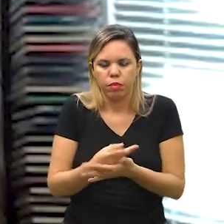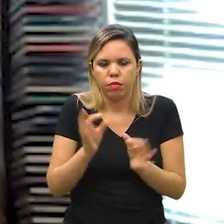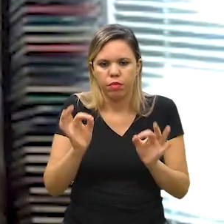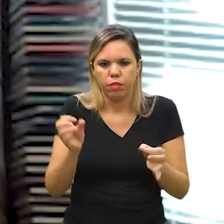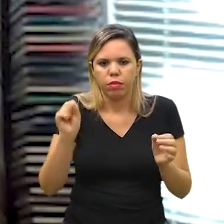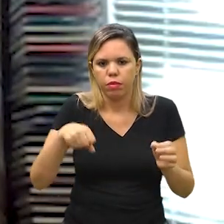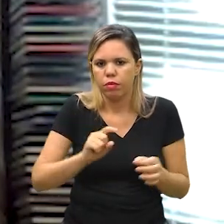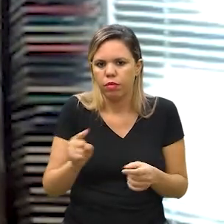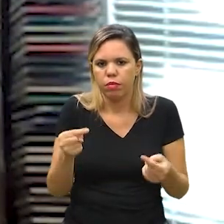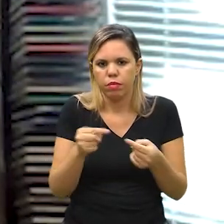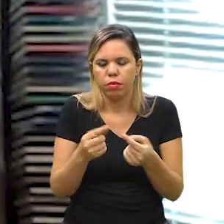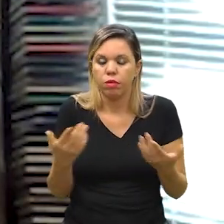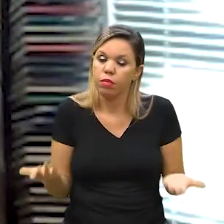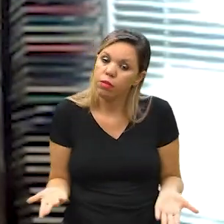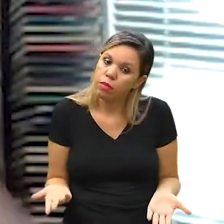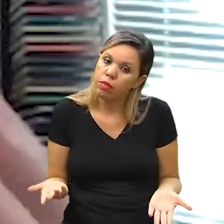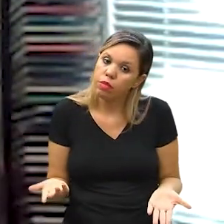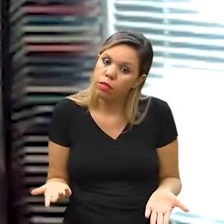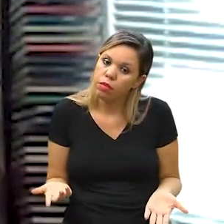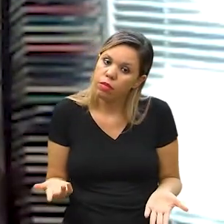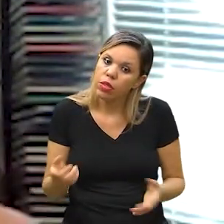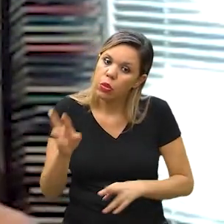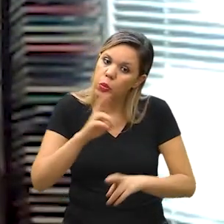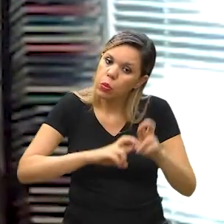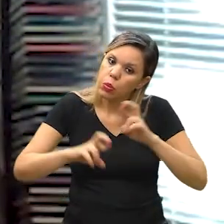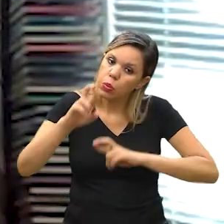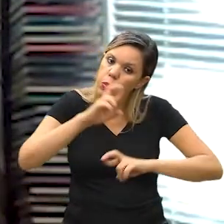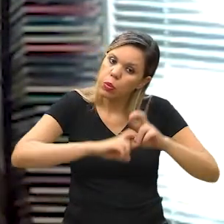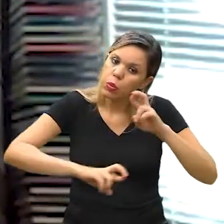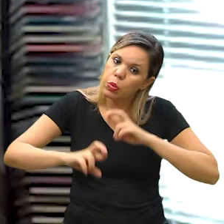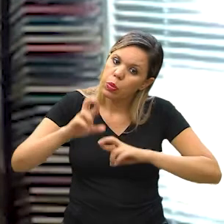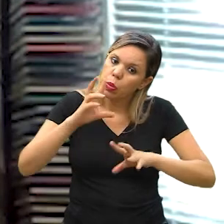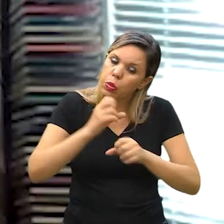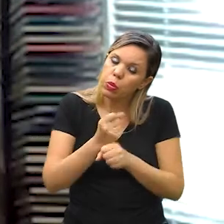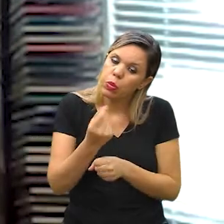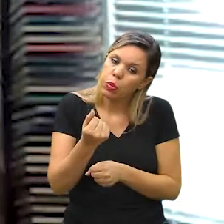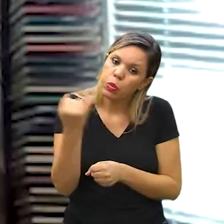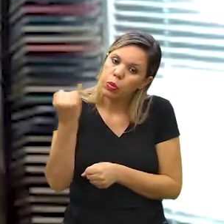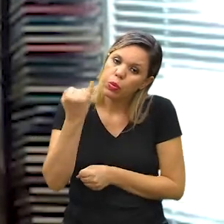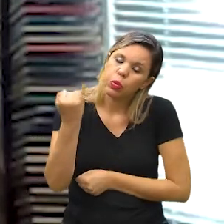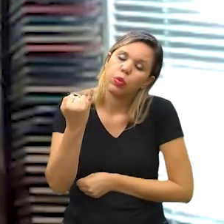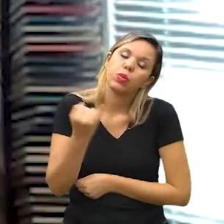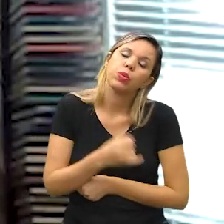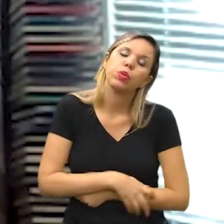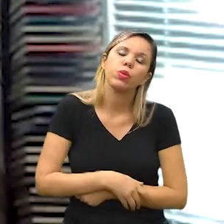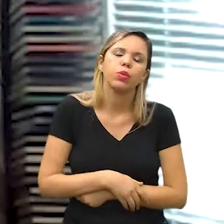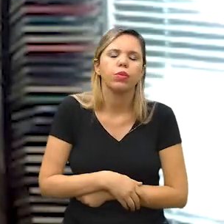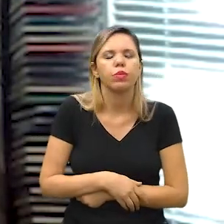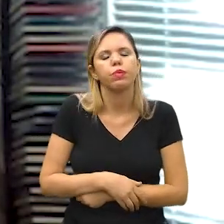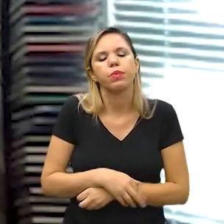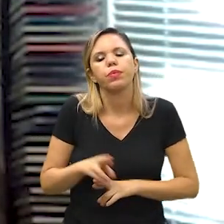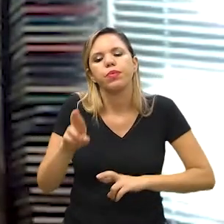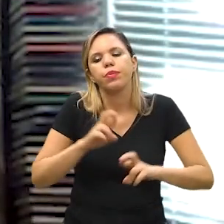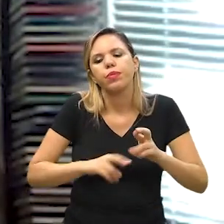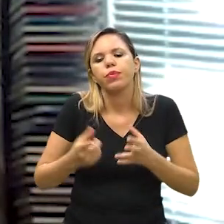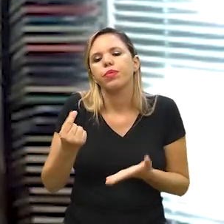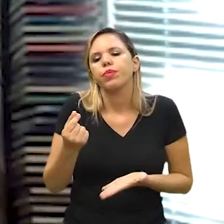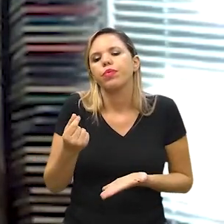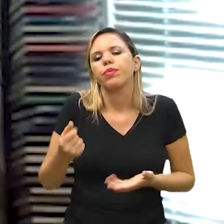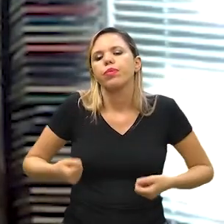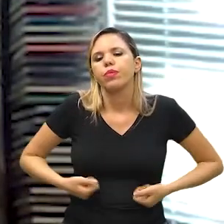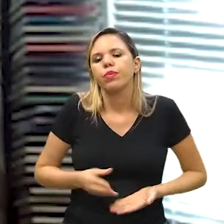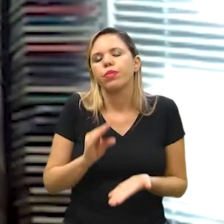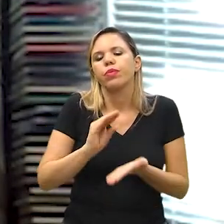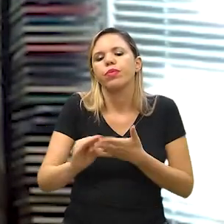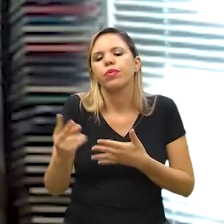mesmo viável ou não. Tanto que tem toda uma análise financeira, né, que é a mais importante aí, que é a análise de